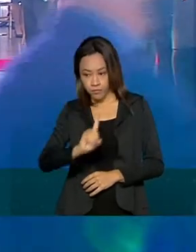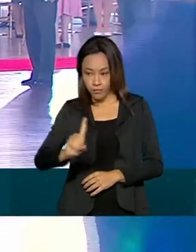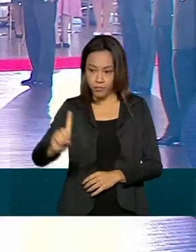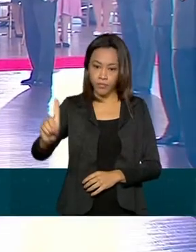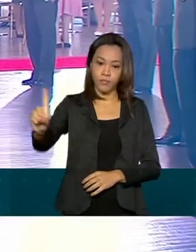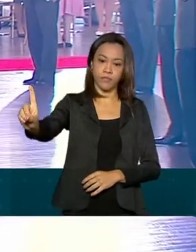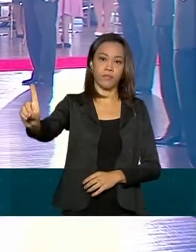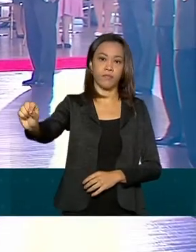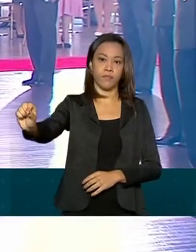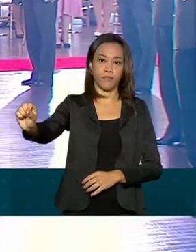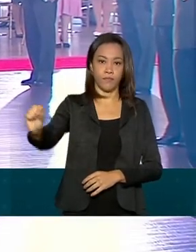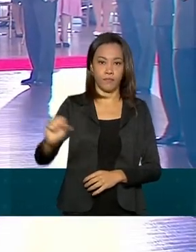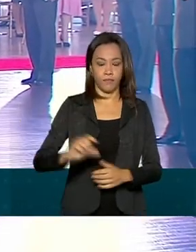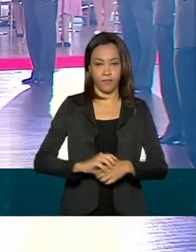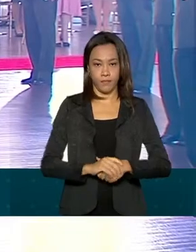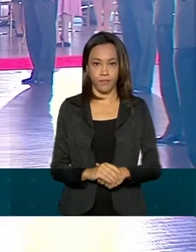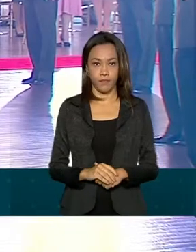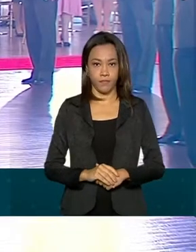a